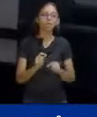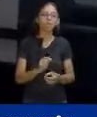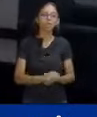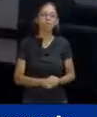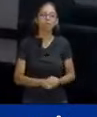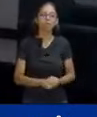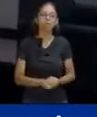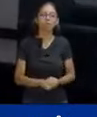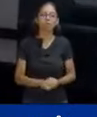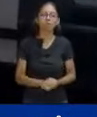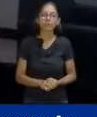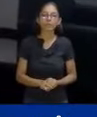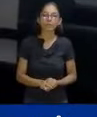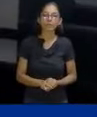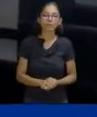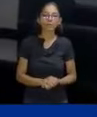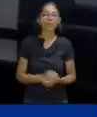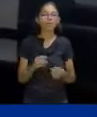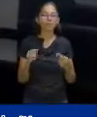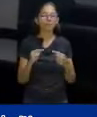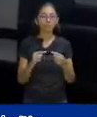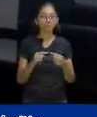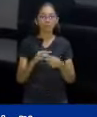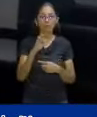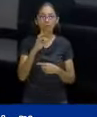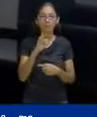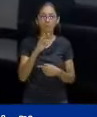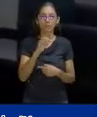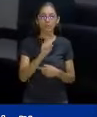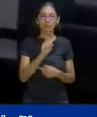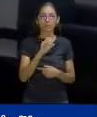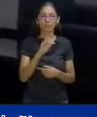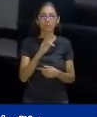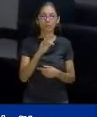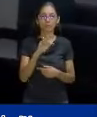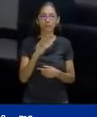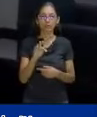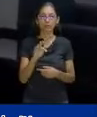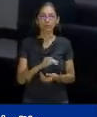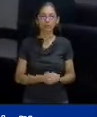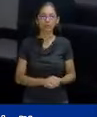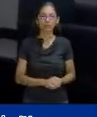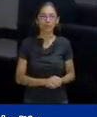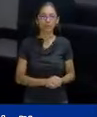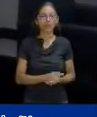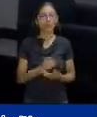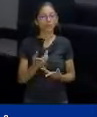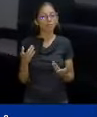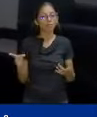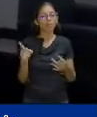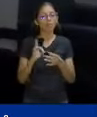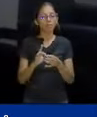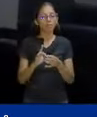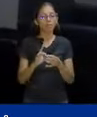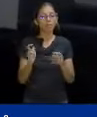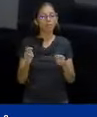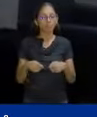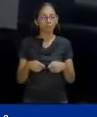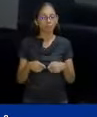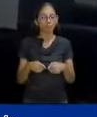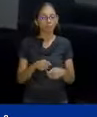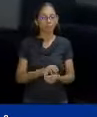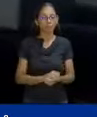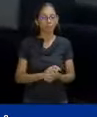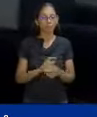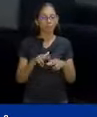seja decisão vinculante do STF, àquilo que a Constituição admitiu se vincular. No entanto, doutora Sara, eu